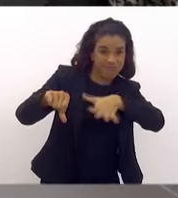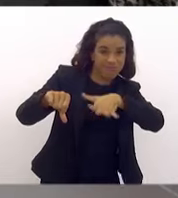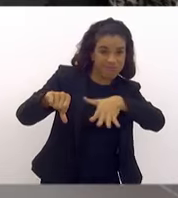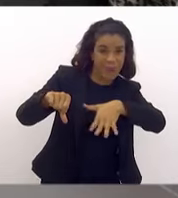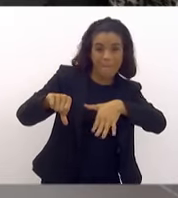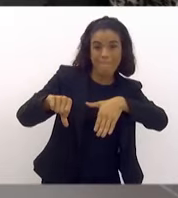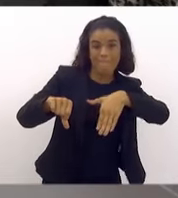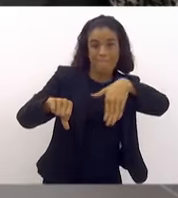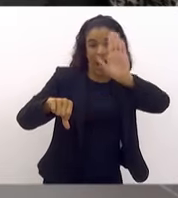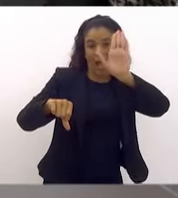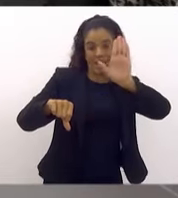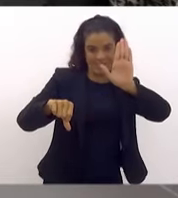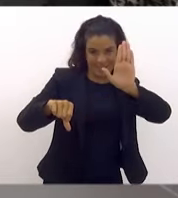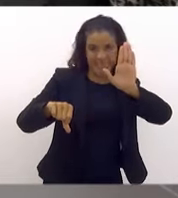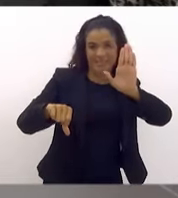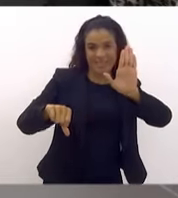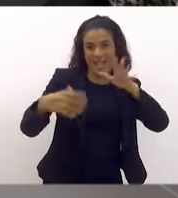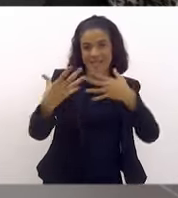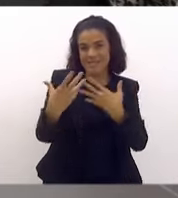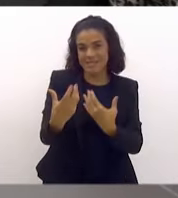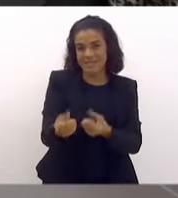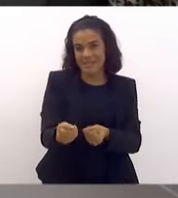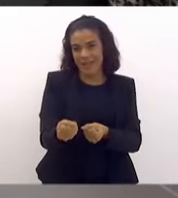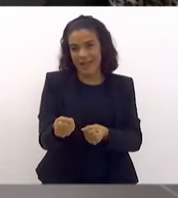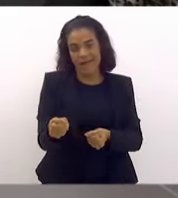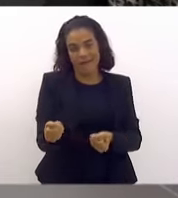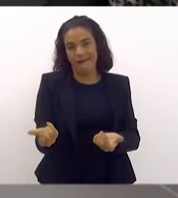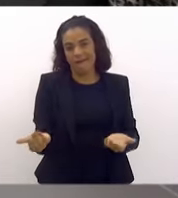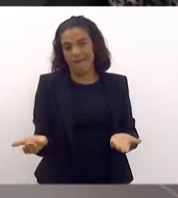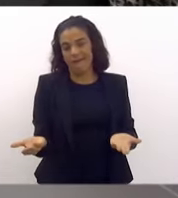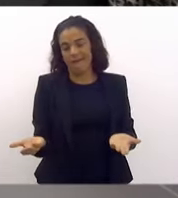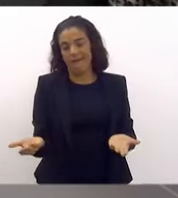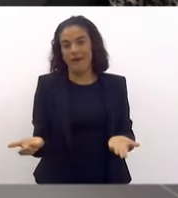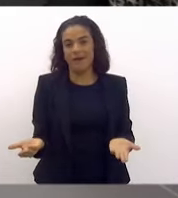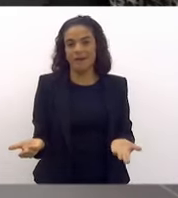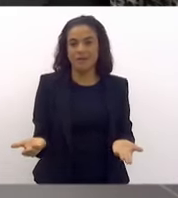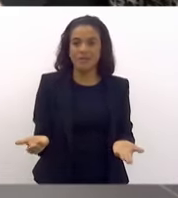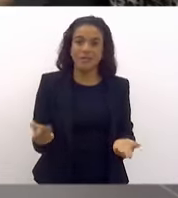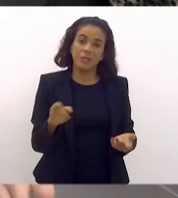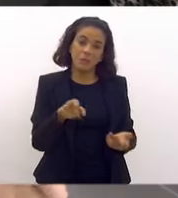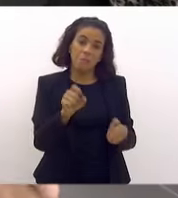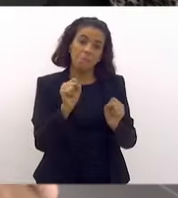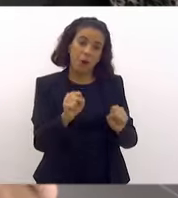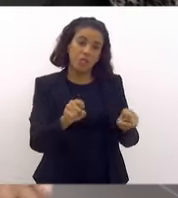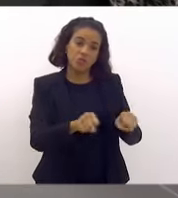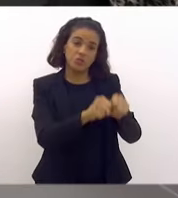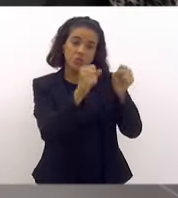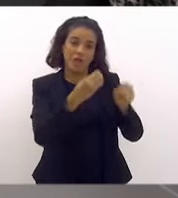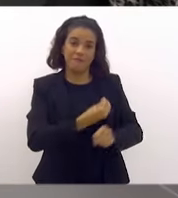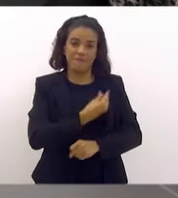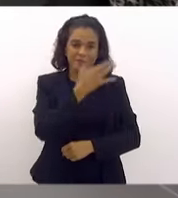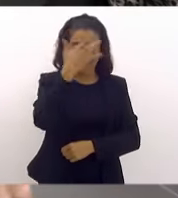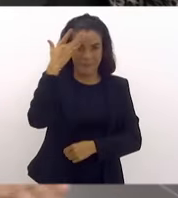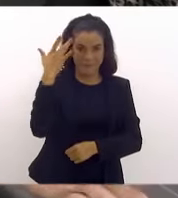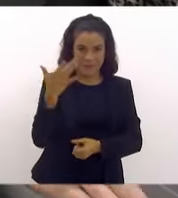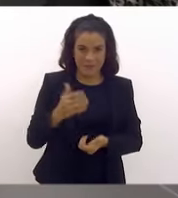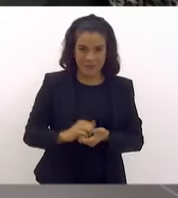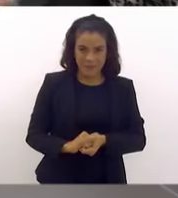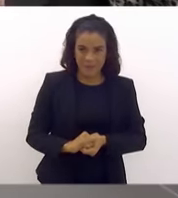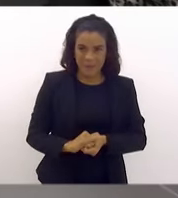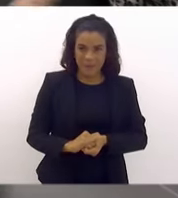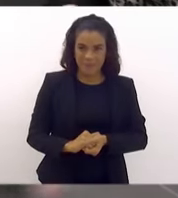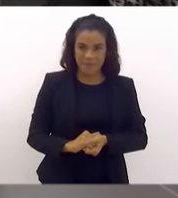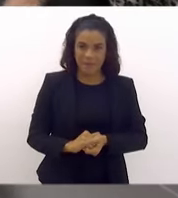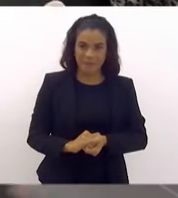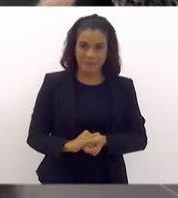se aceitar um efeito colateral que pode destruir a vida de uma pessoa aquela pessoa e no início